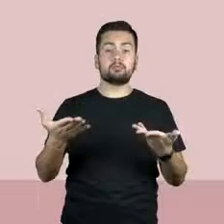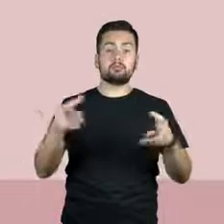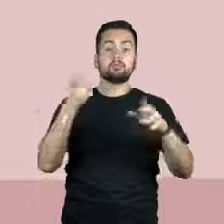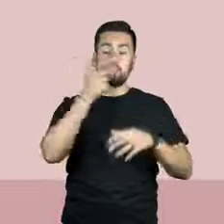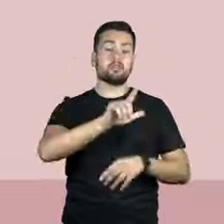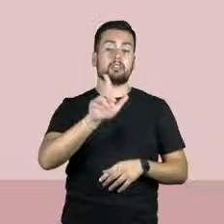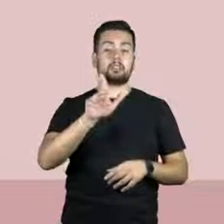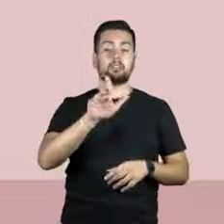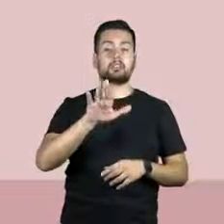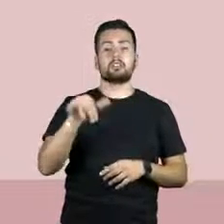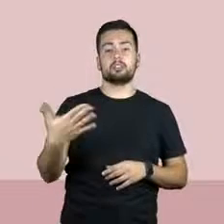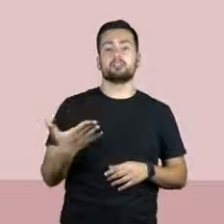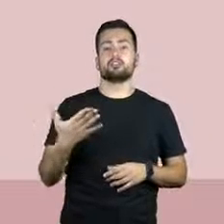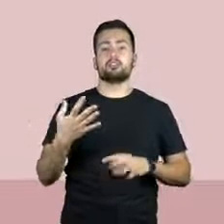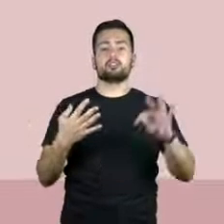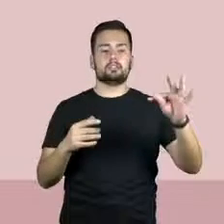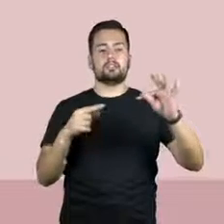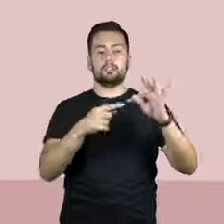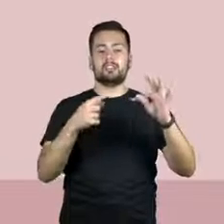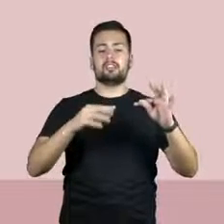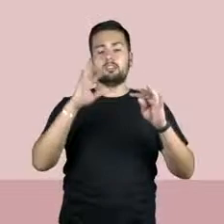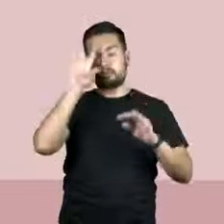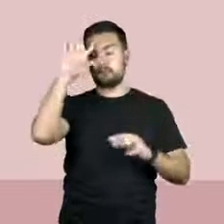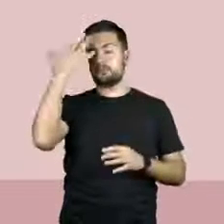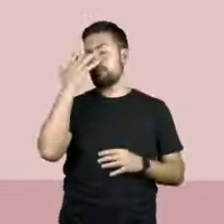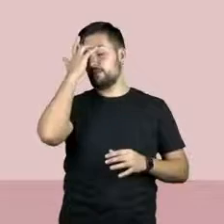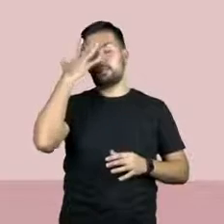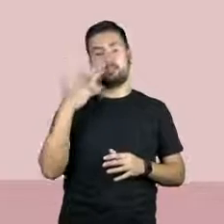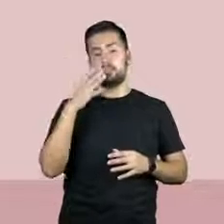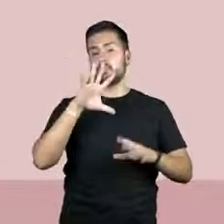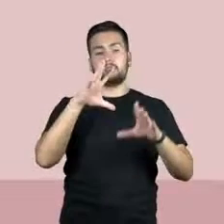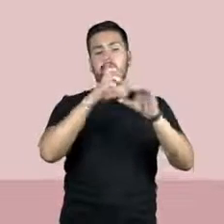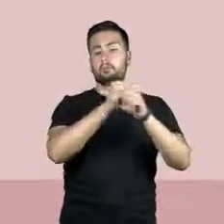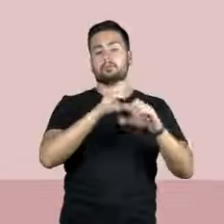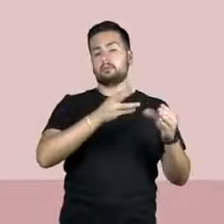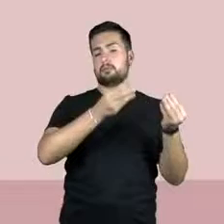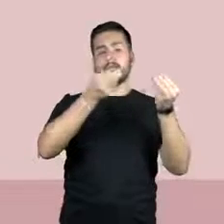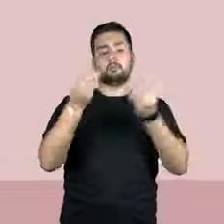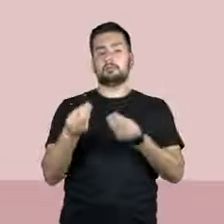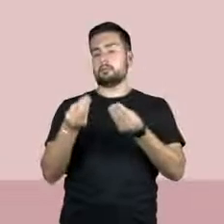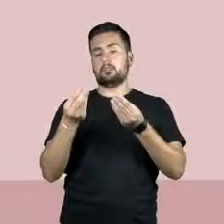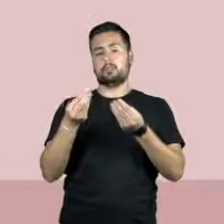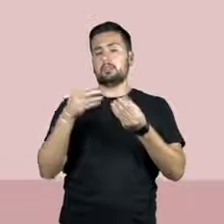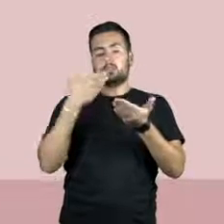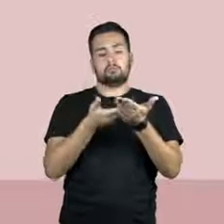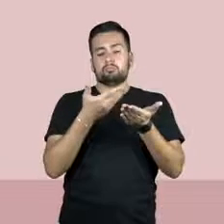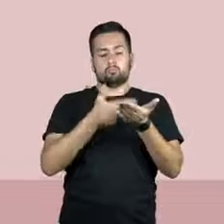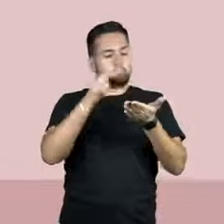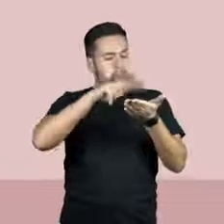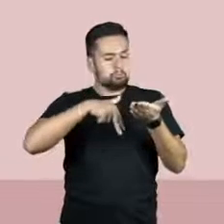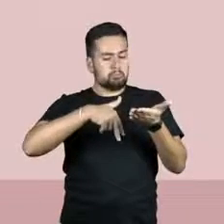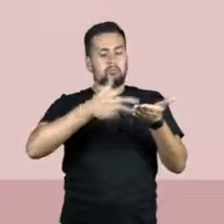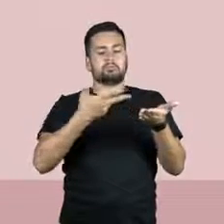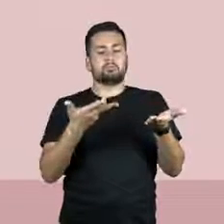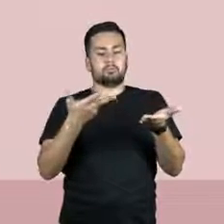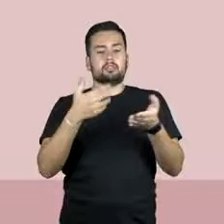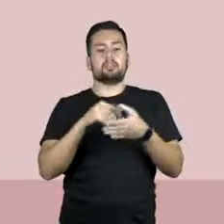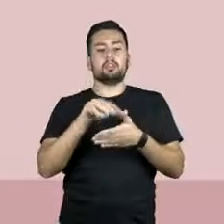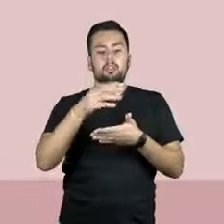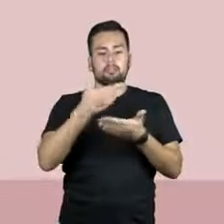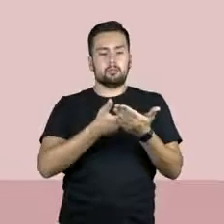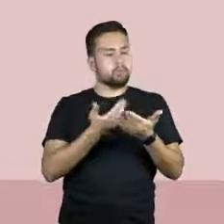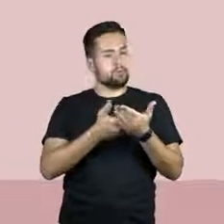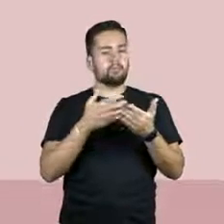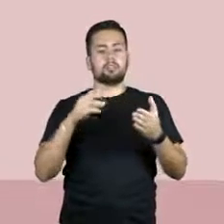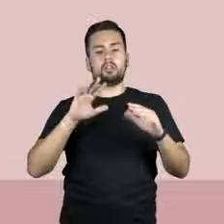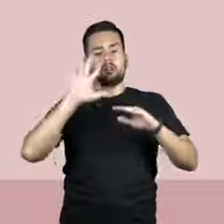Então, o talude infinito é muito simples de ser resolvido. Você pega a fórmula, você tem aqui o sistema onde você vai aplicar essa situação,